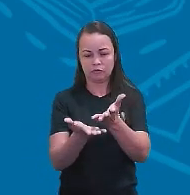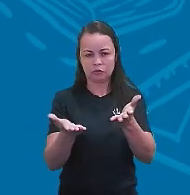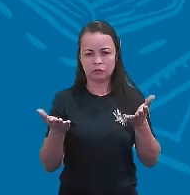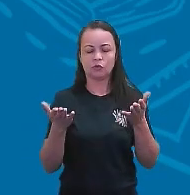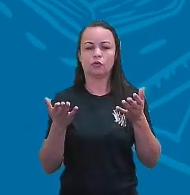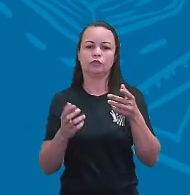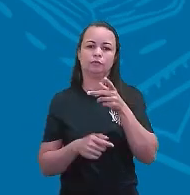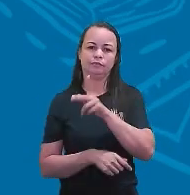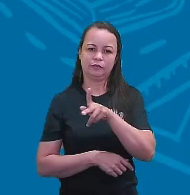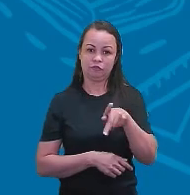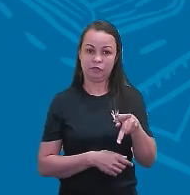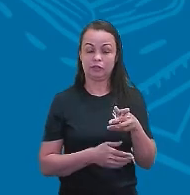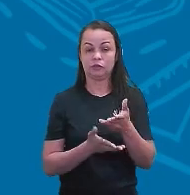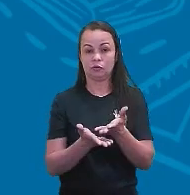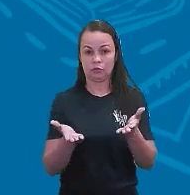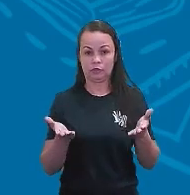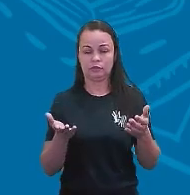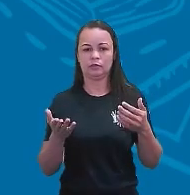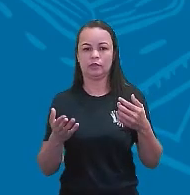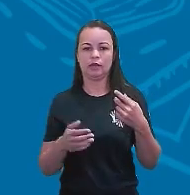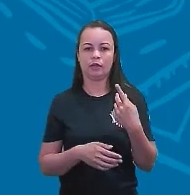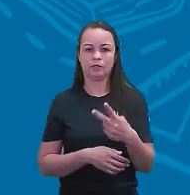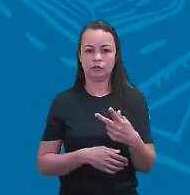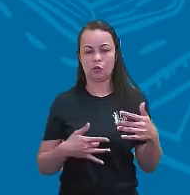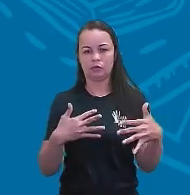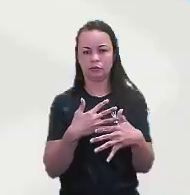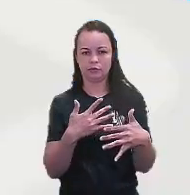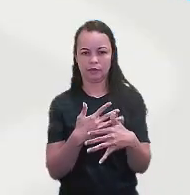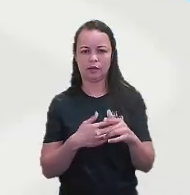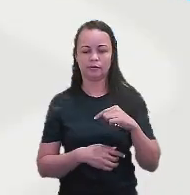pelos professores da nossa cidade, tá bom?